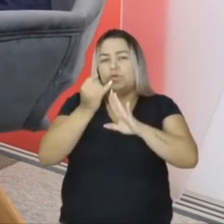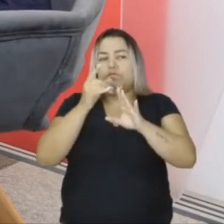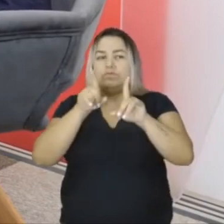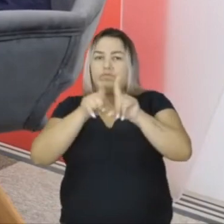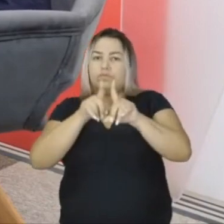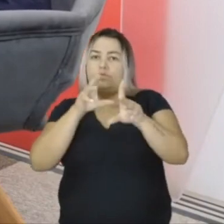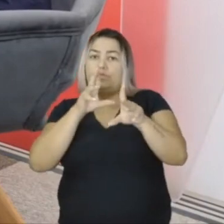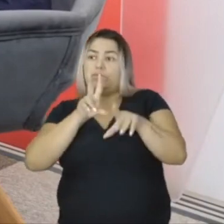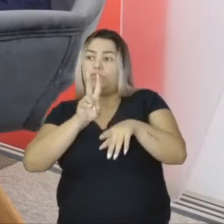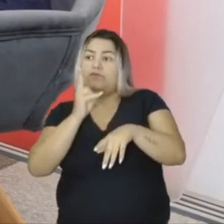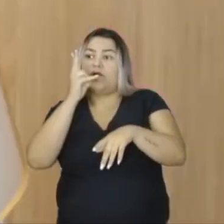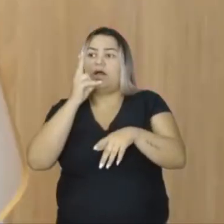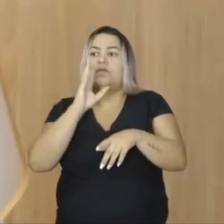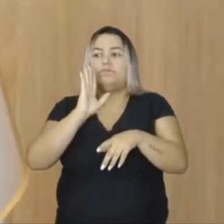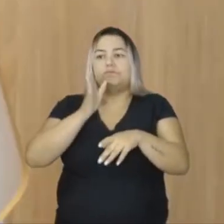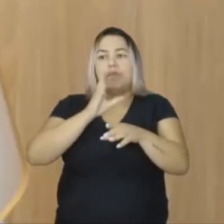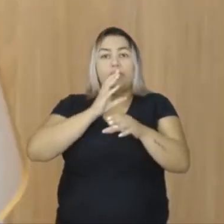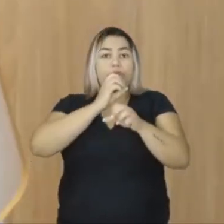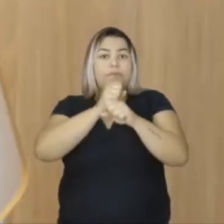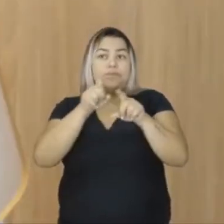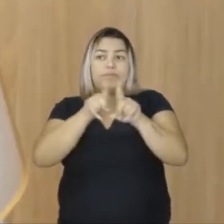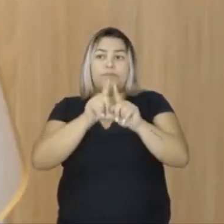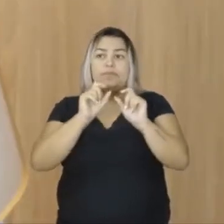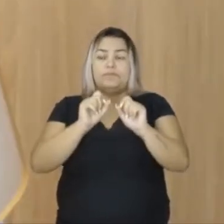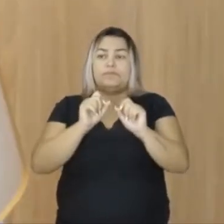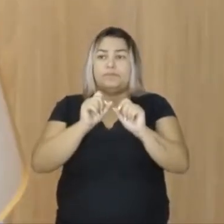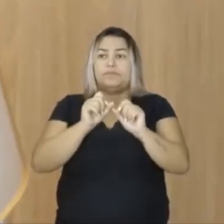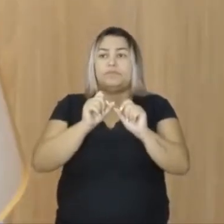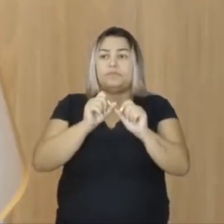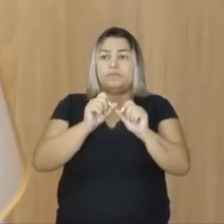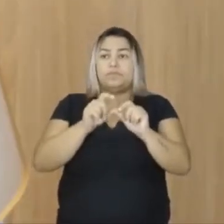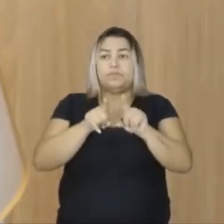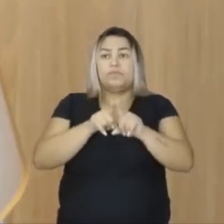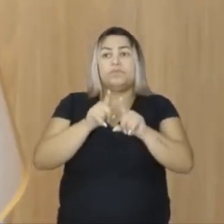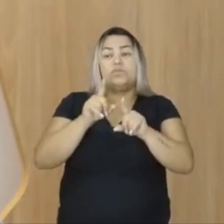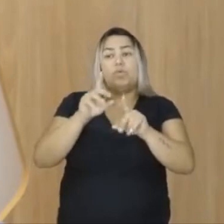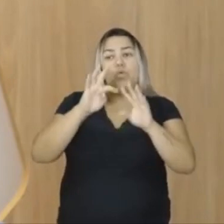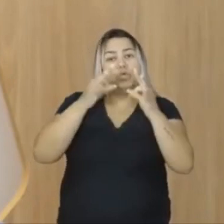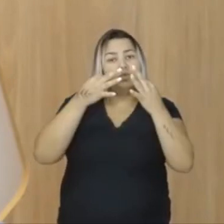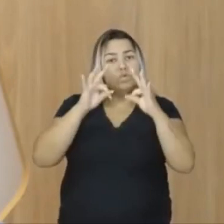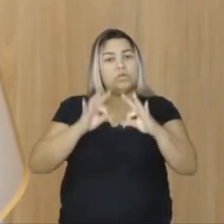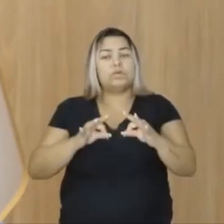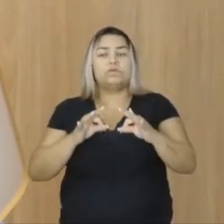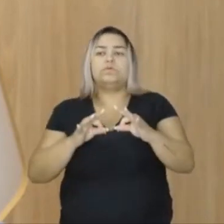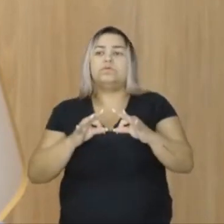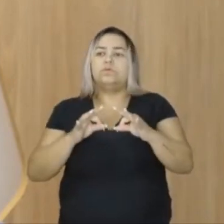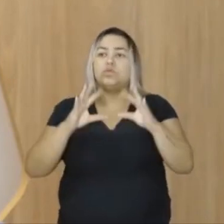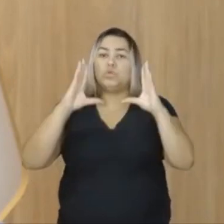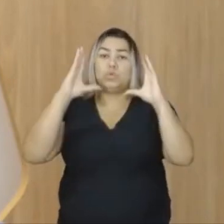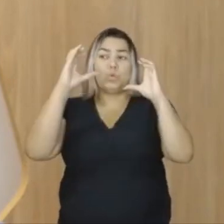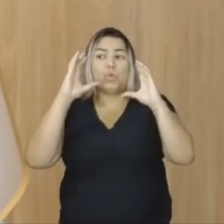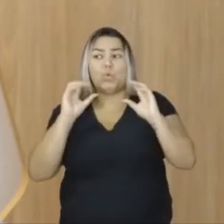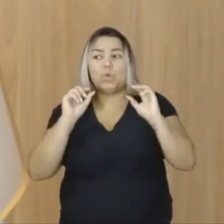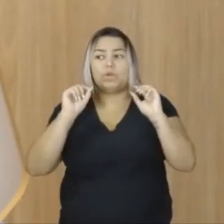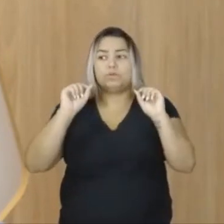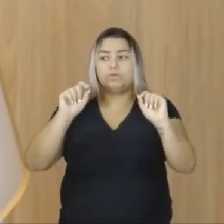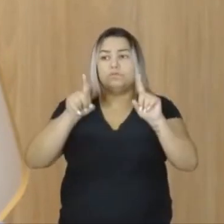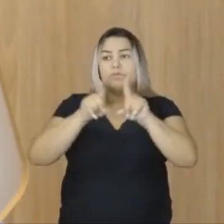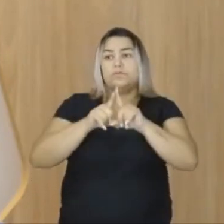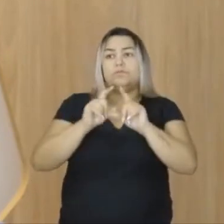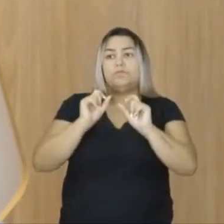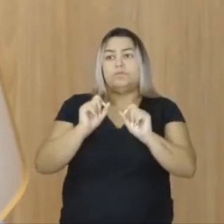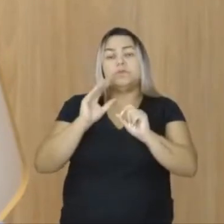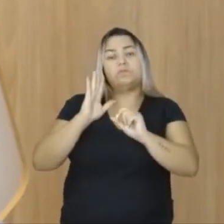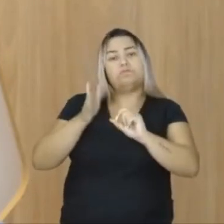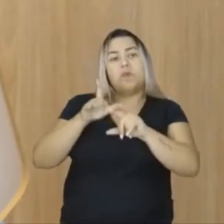acumulado, você faz as mercadorias com valor agregado, com tecnologia, com conhecimento, bens